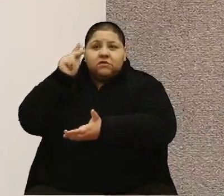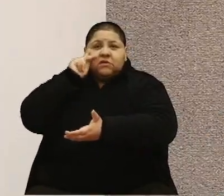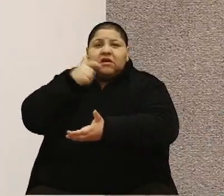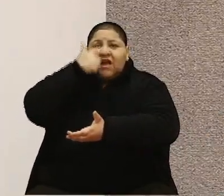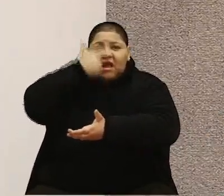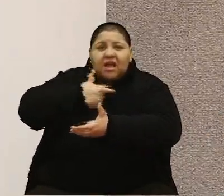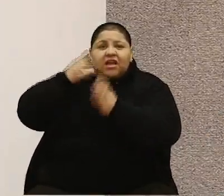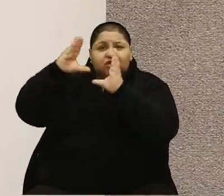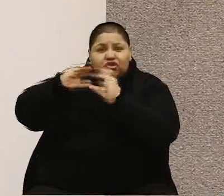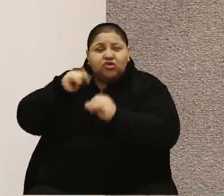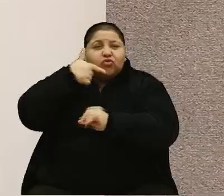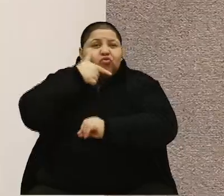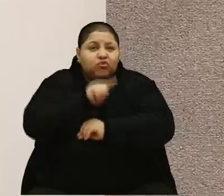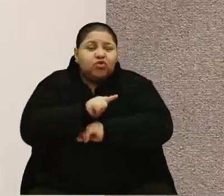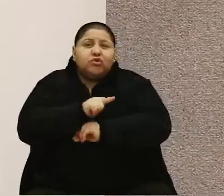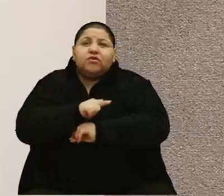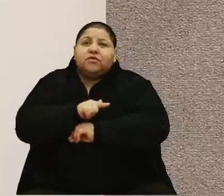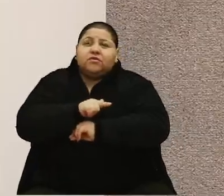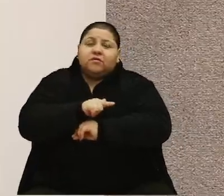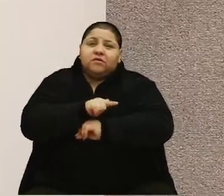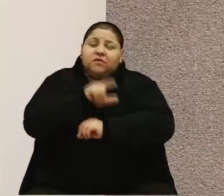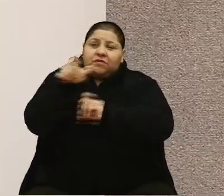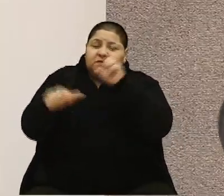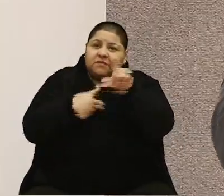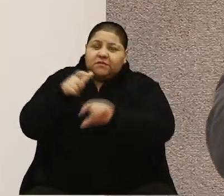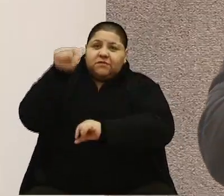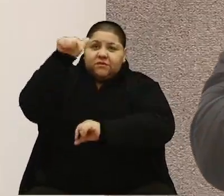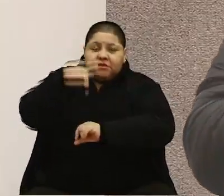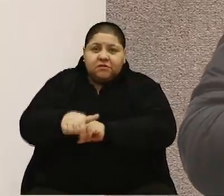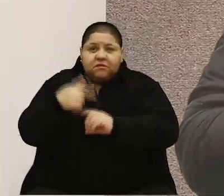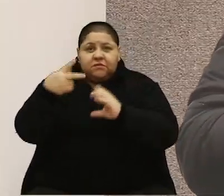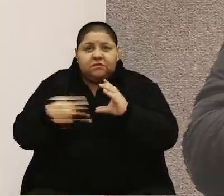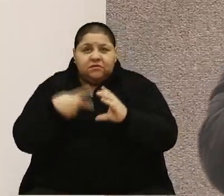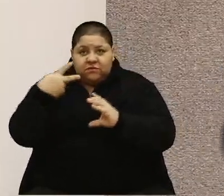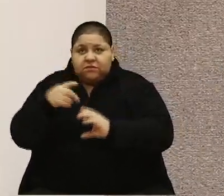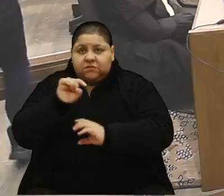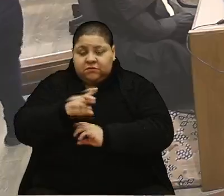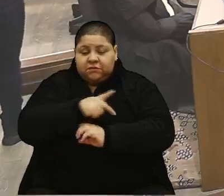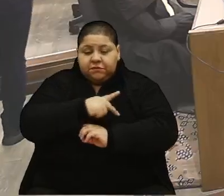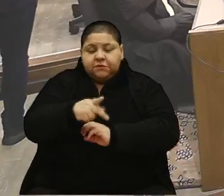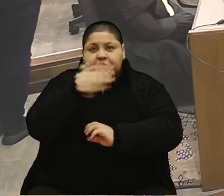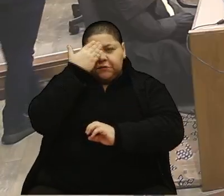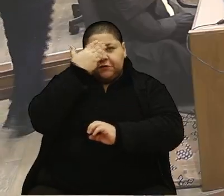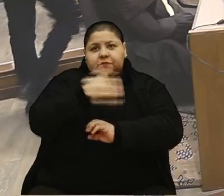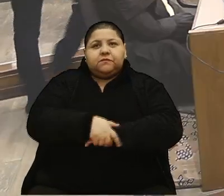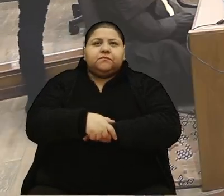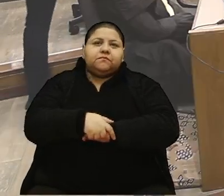fato, à noite a gente consegue alcançar muito mais pessoas aqui na Câmara de Vereadores. Era isso, presidente. Obrigado, vereador Caleb.